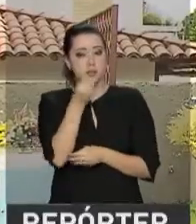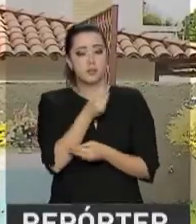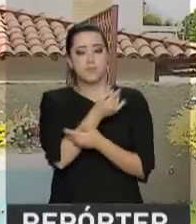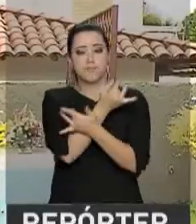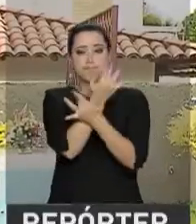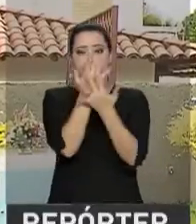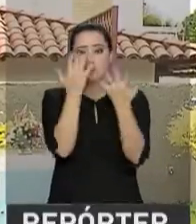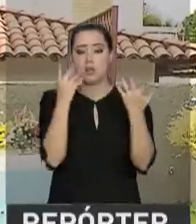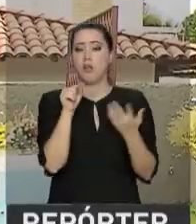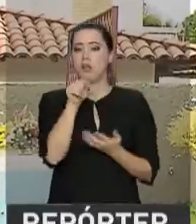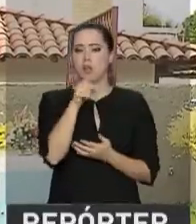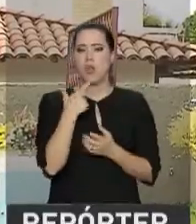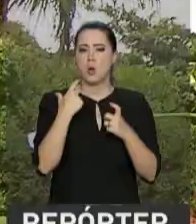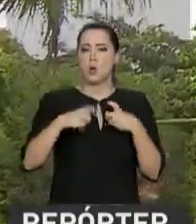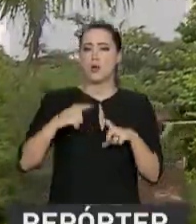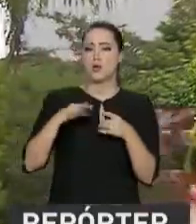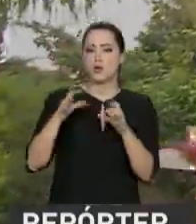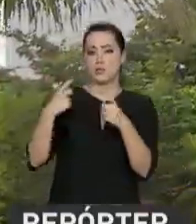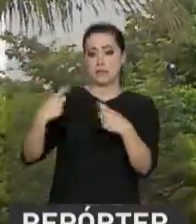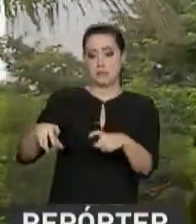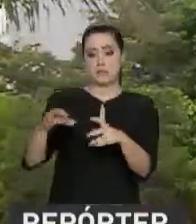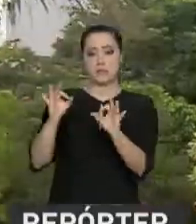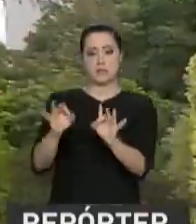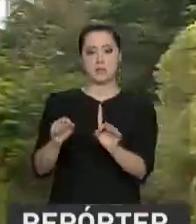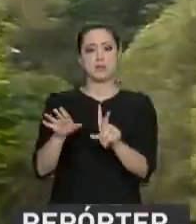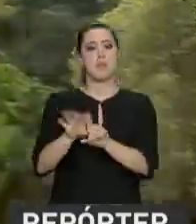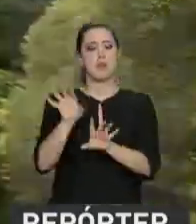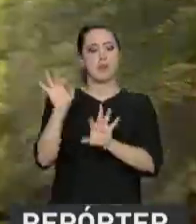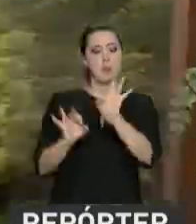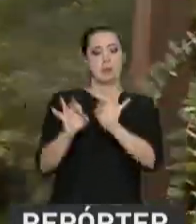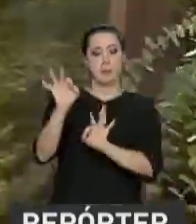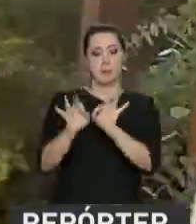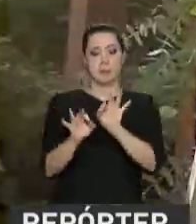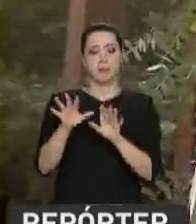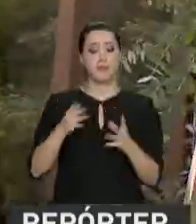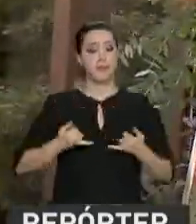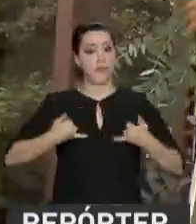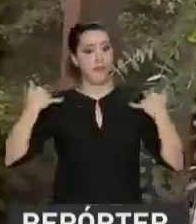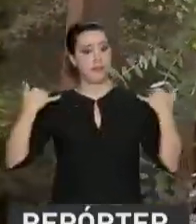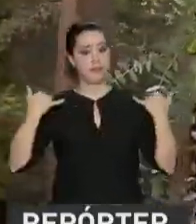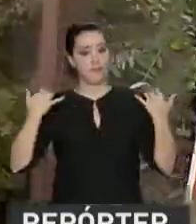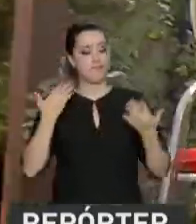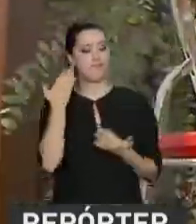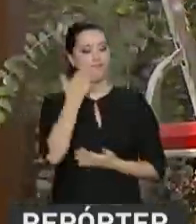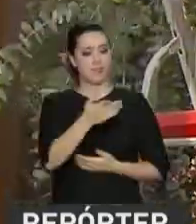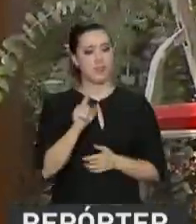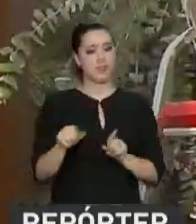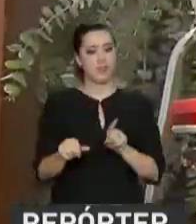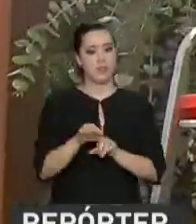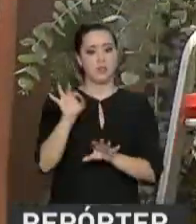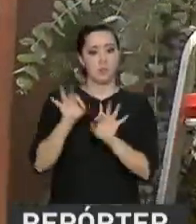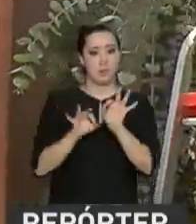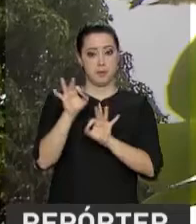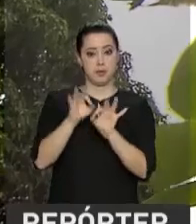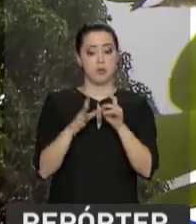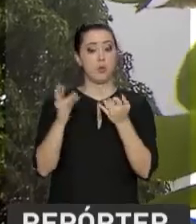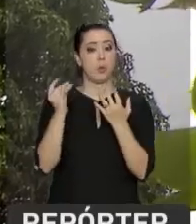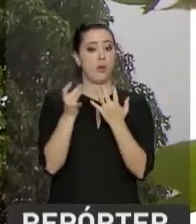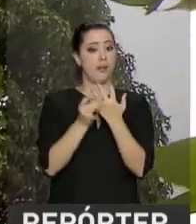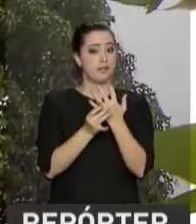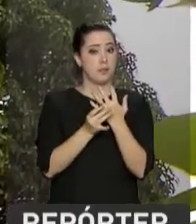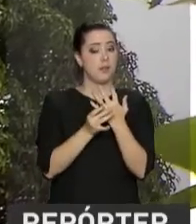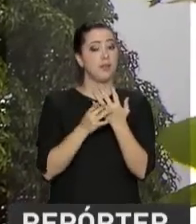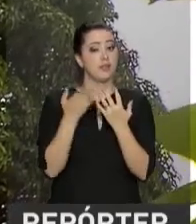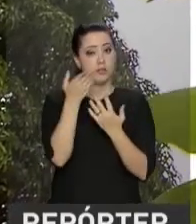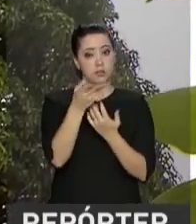além das vendas em pontos fixos também prepara decorações para festas esta vai ser para um casamento e os